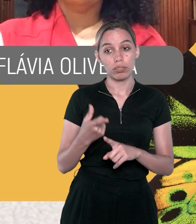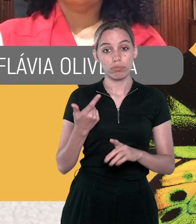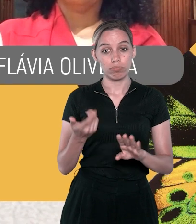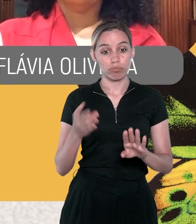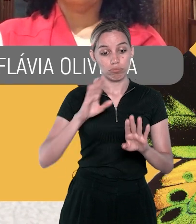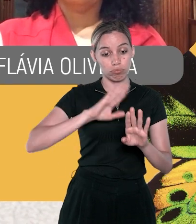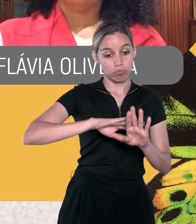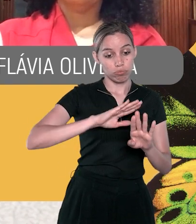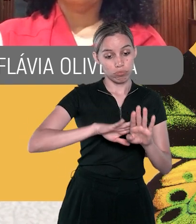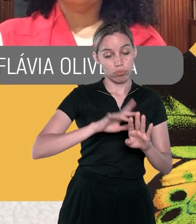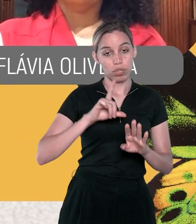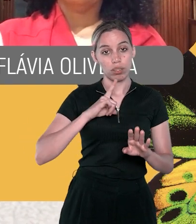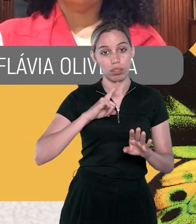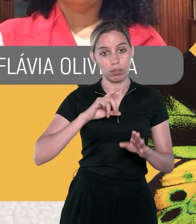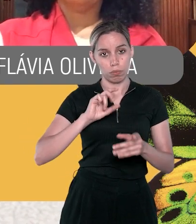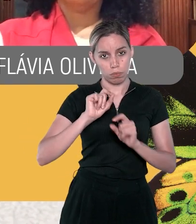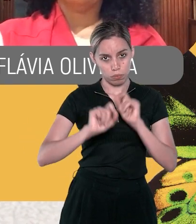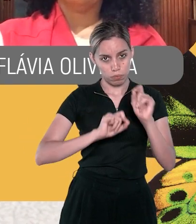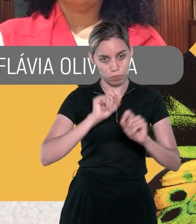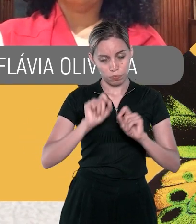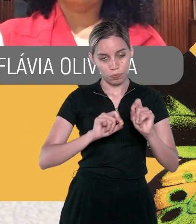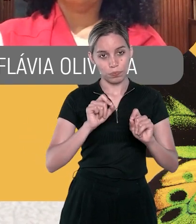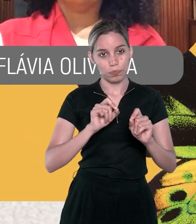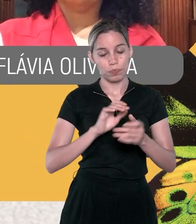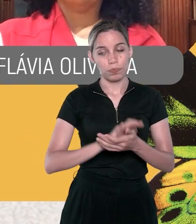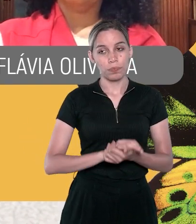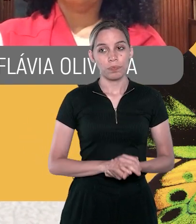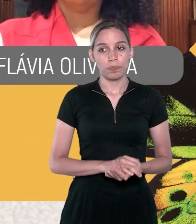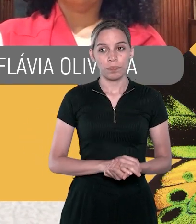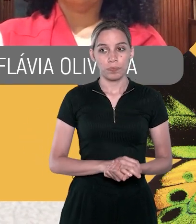coisa que eu observei, que é a seguinte: